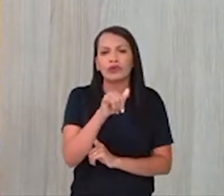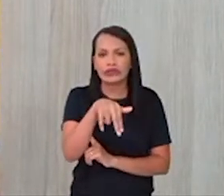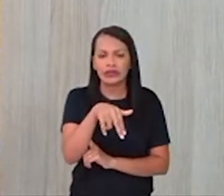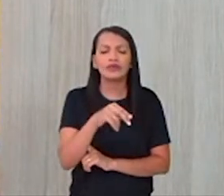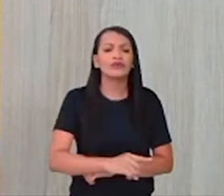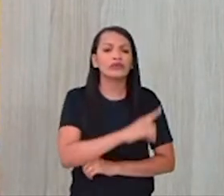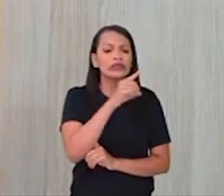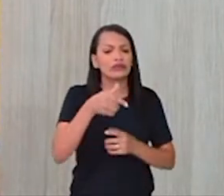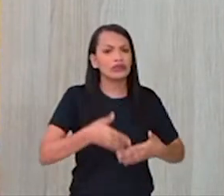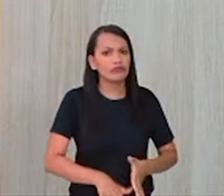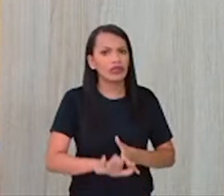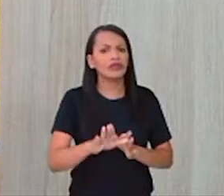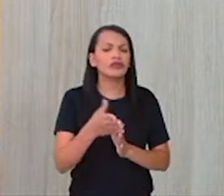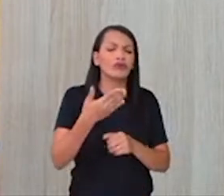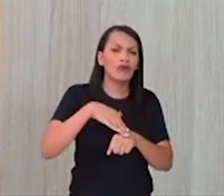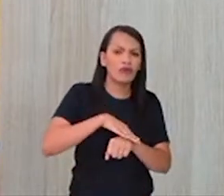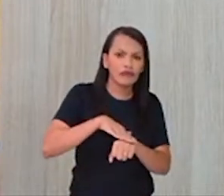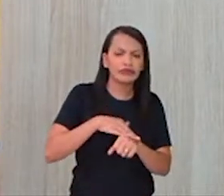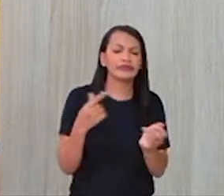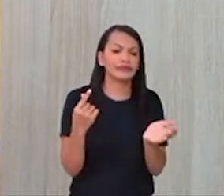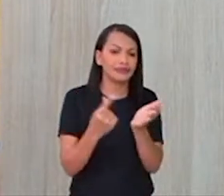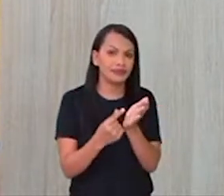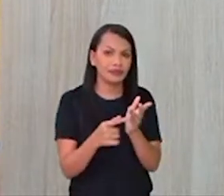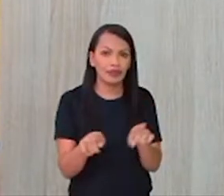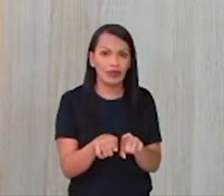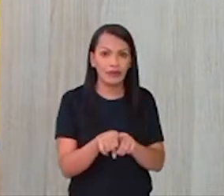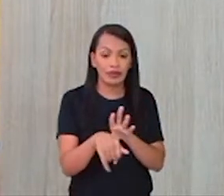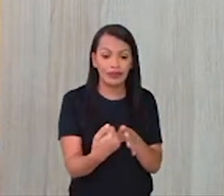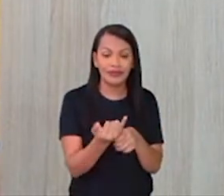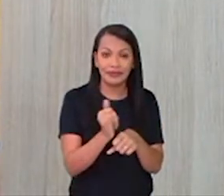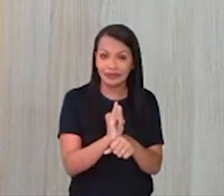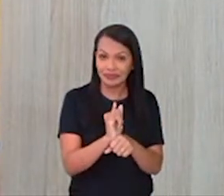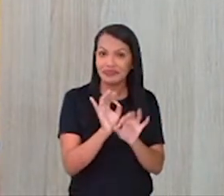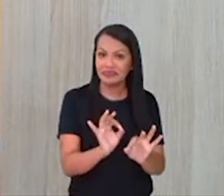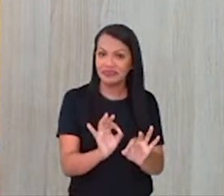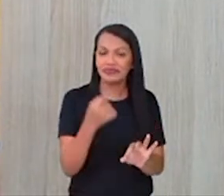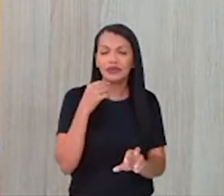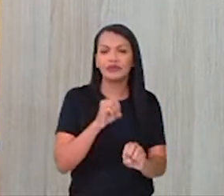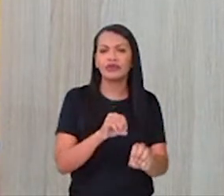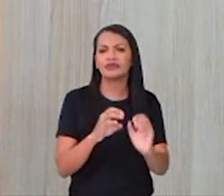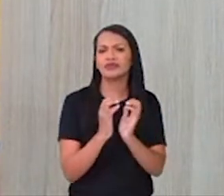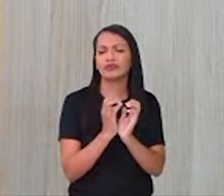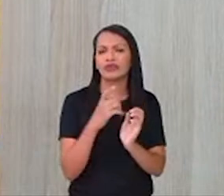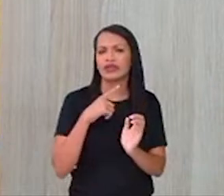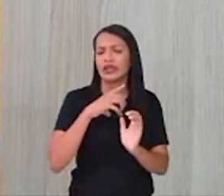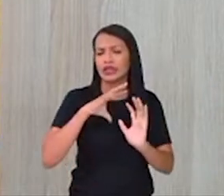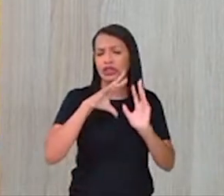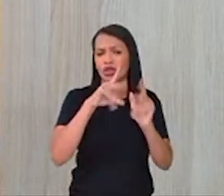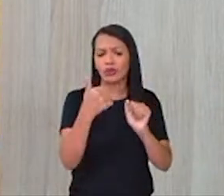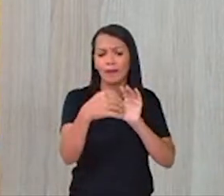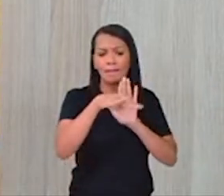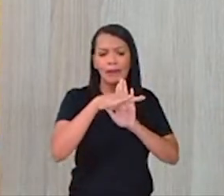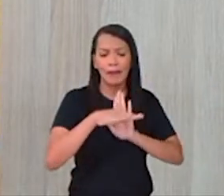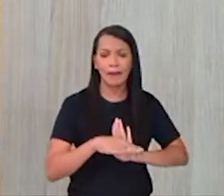para conversar com a gente, tanto pelo app quanto pelo canal do YouTube Educa Recife. Lá tem todas as